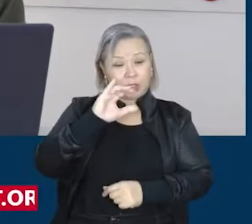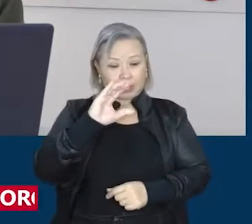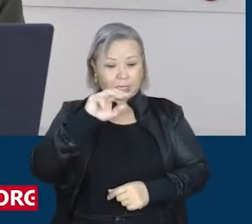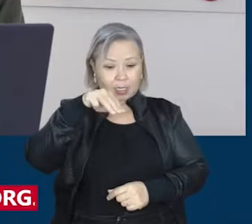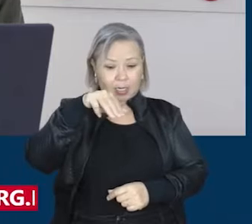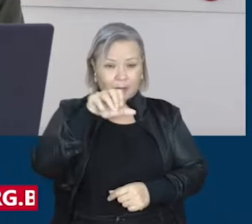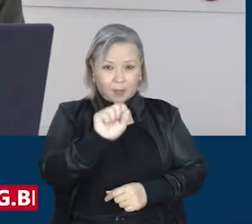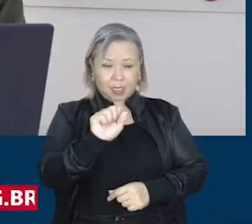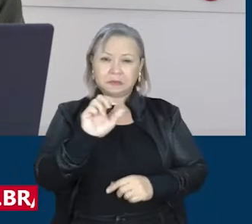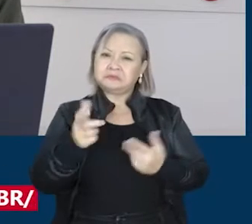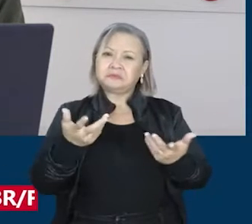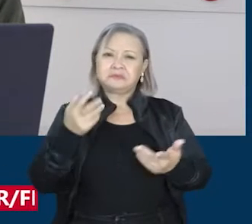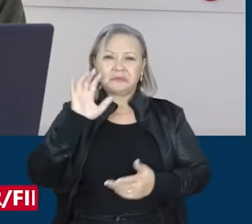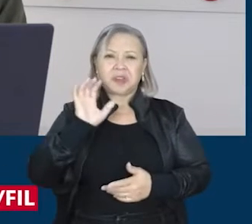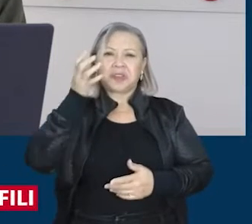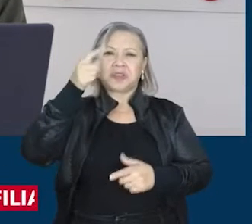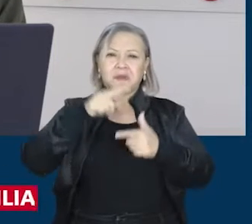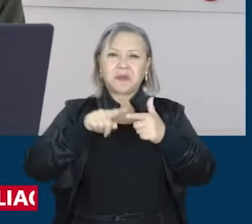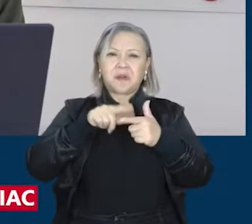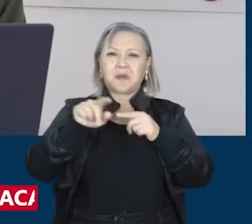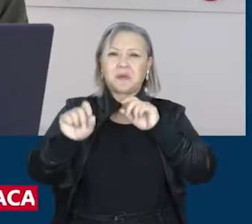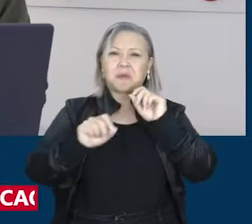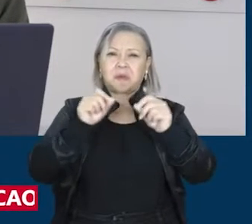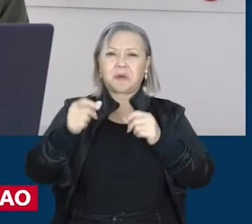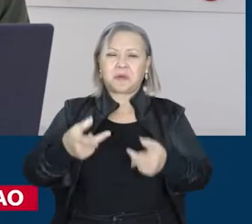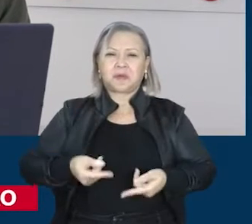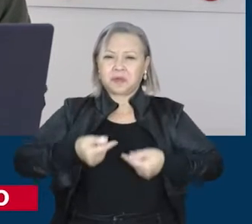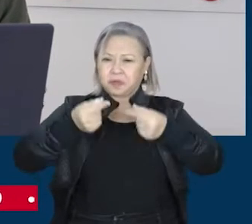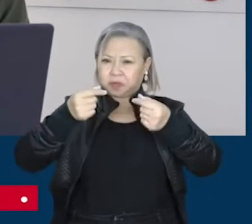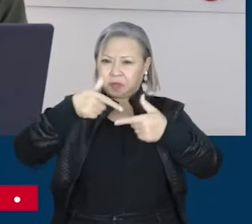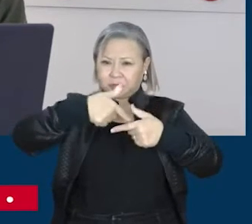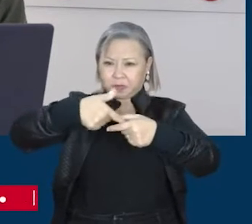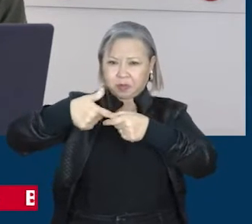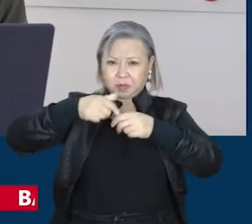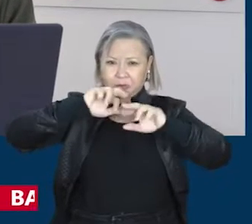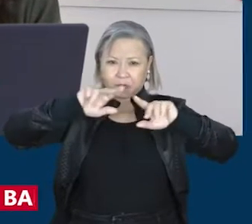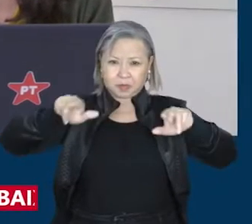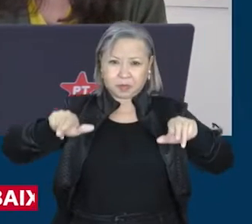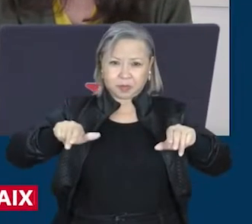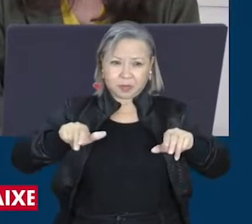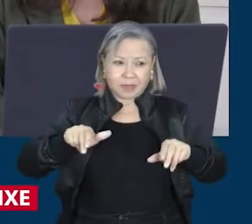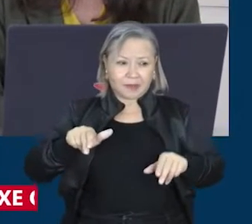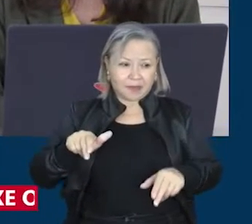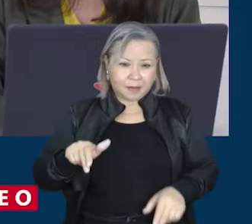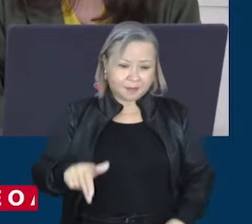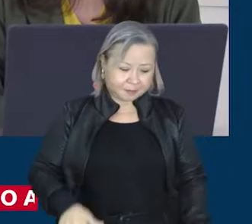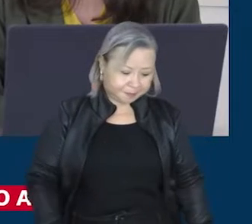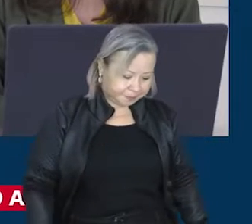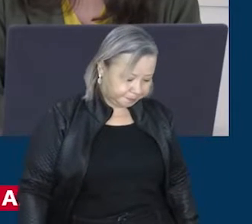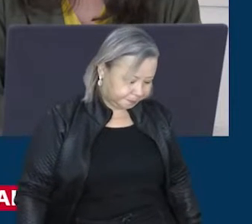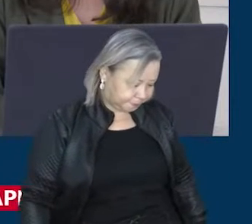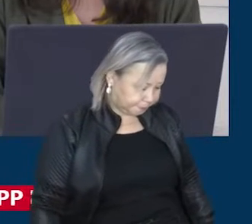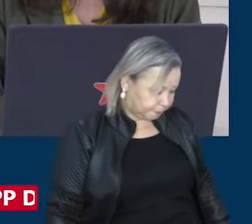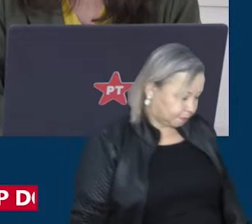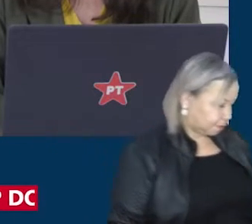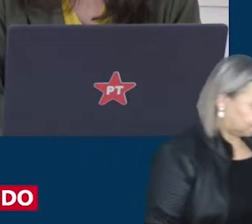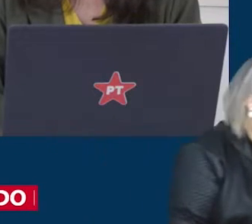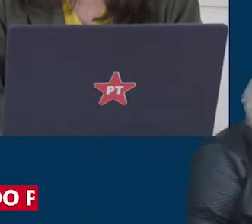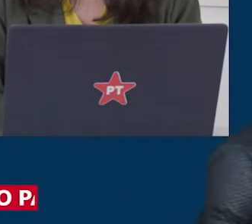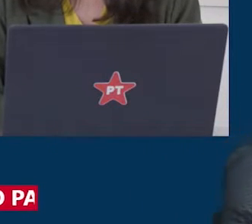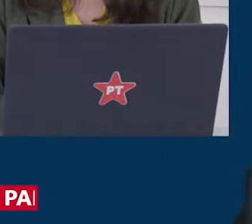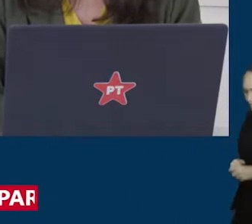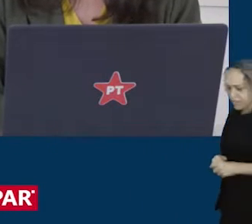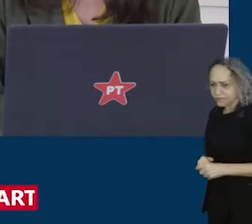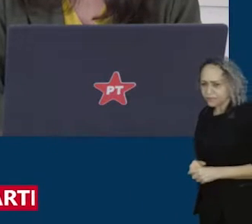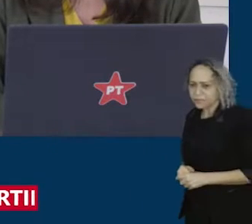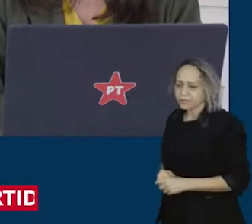Isso vai resolver o problema dos preços dos combustíveis, senador? Não, Amanda. Basicamente, o que